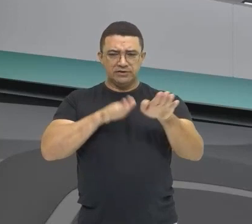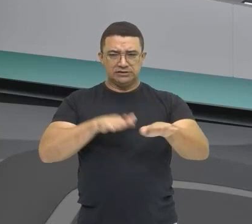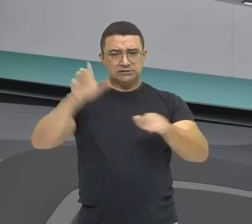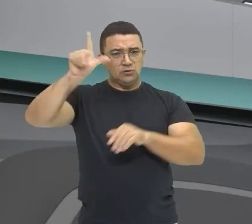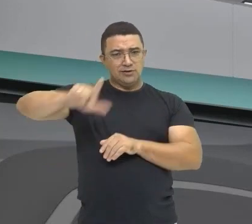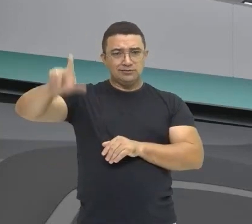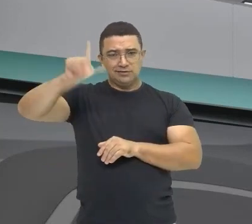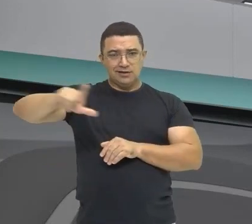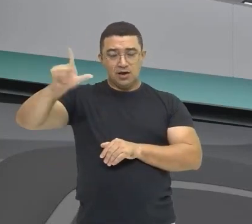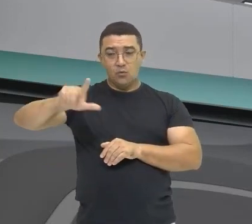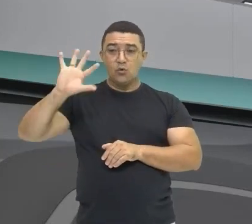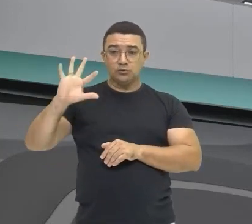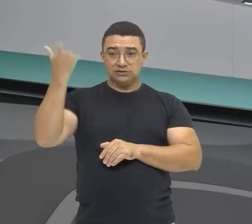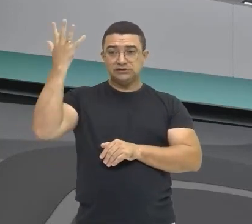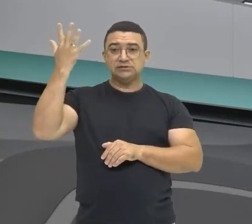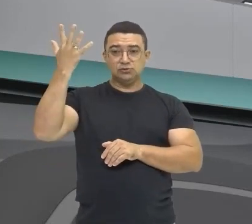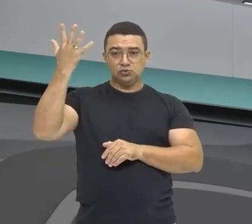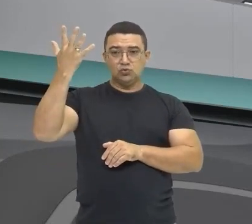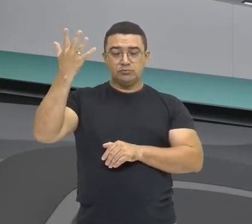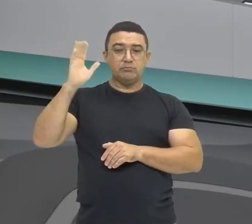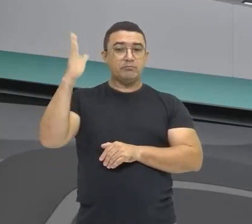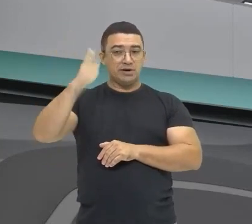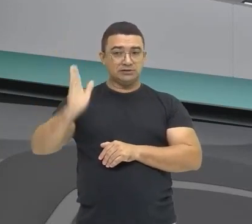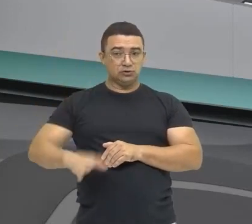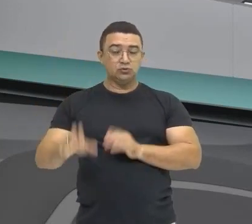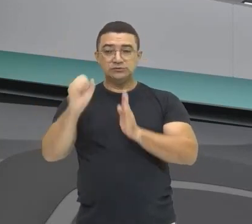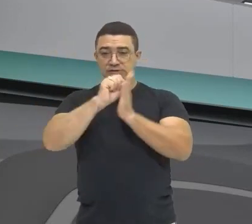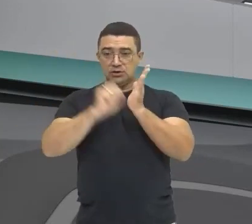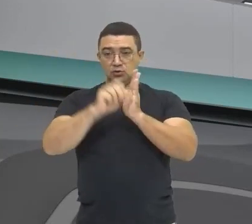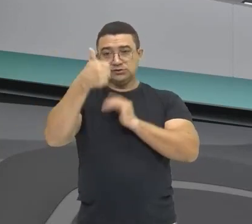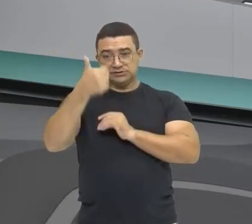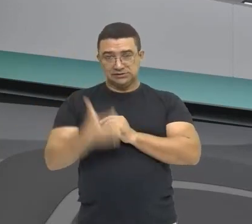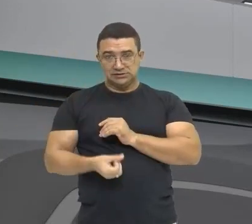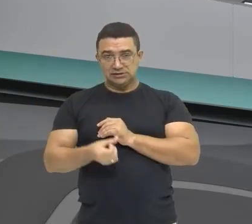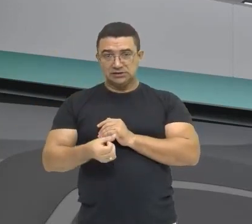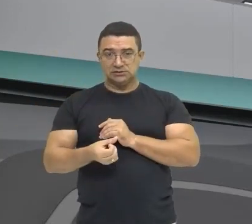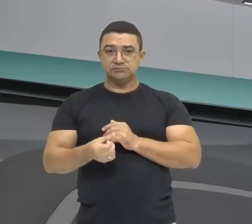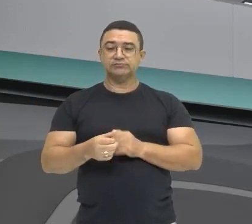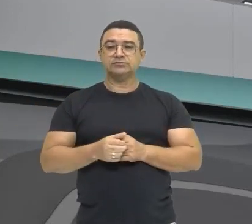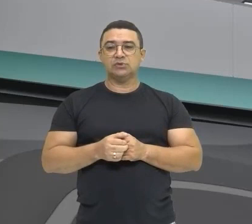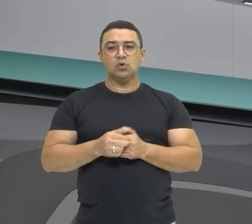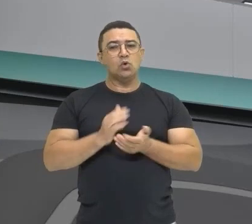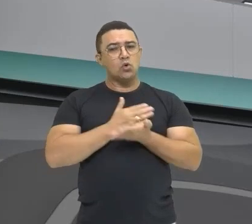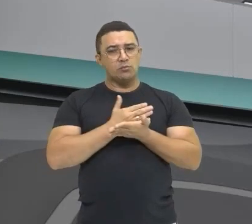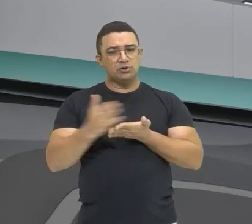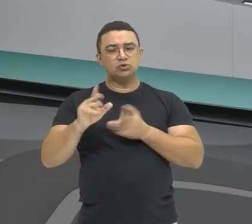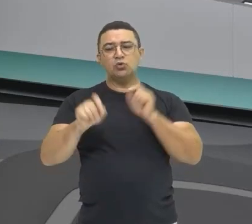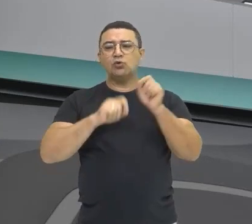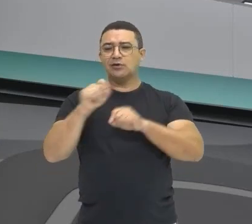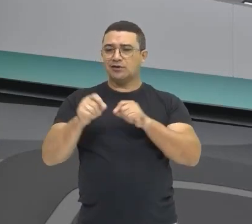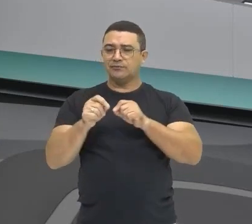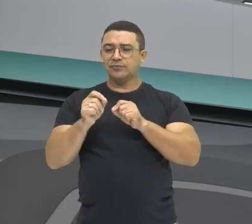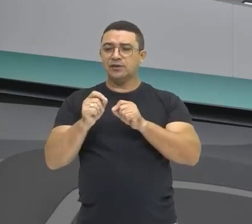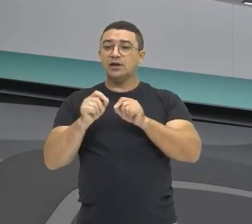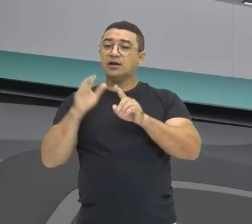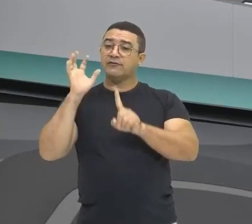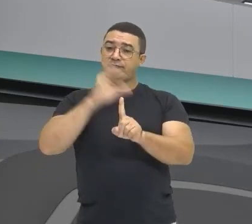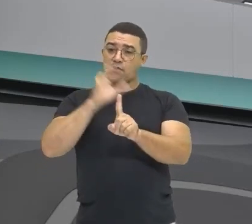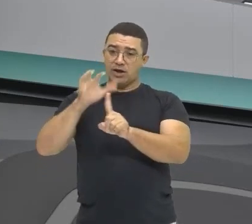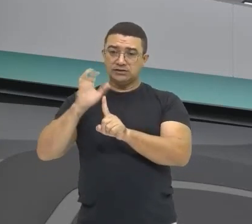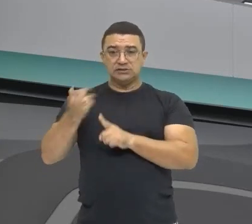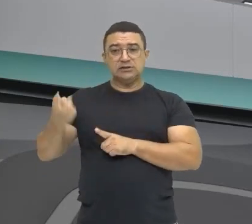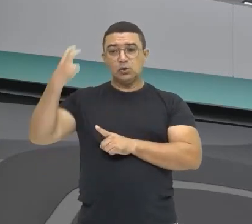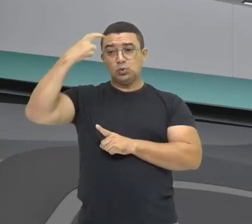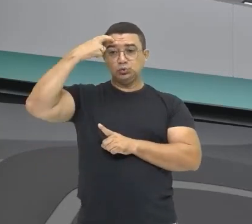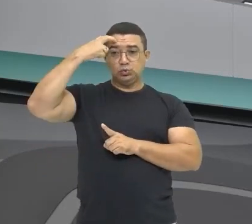literárias ocorridas no Brasil no século XVI, correspondendo à introdução da cultura europeia no